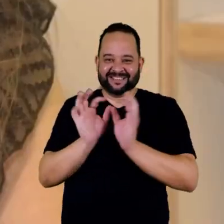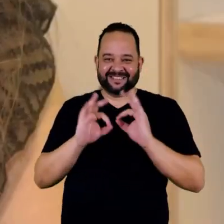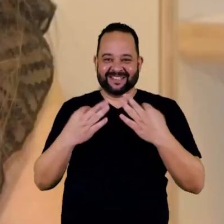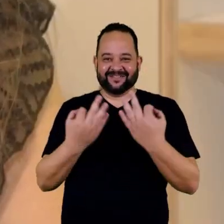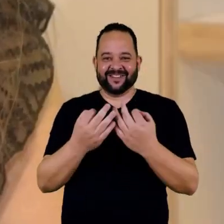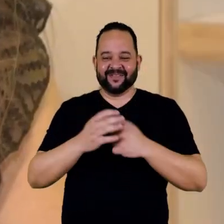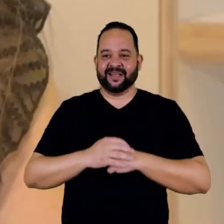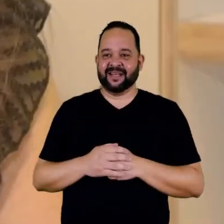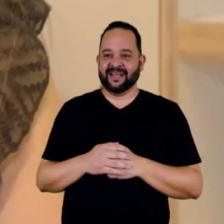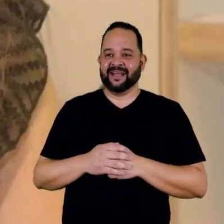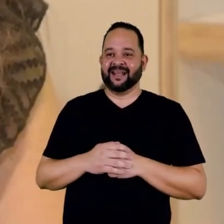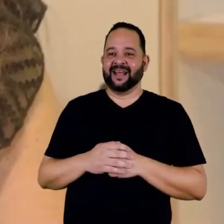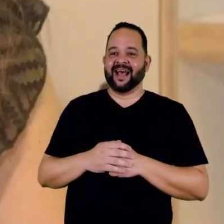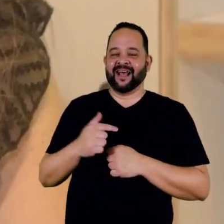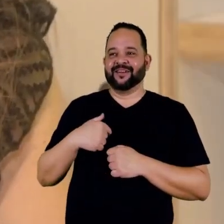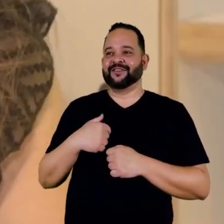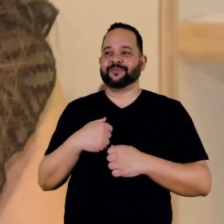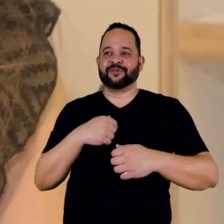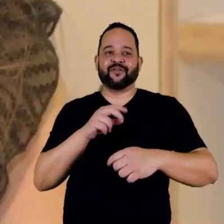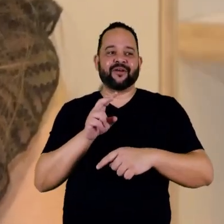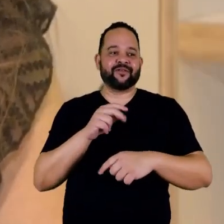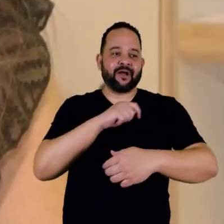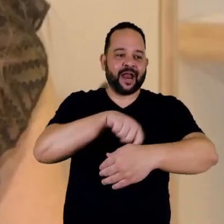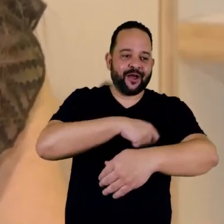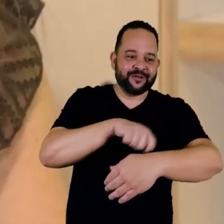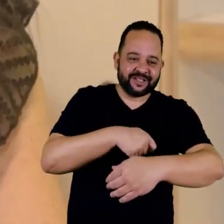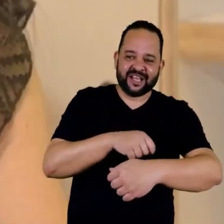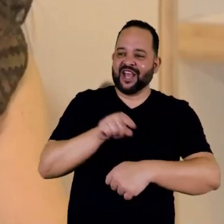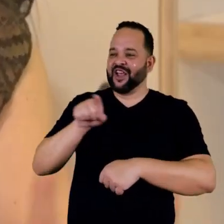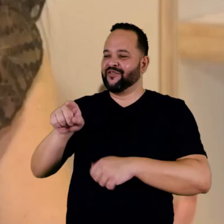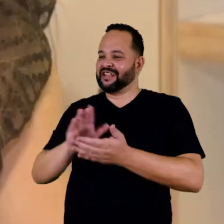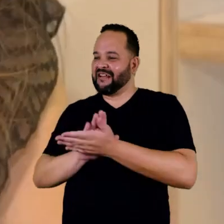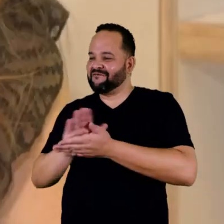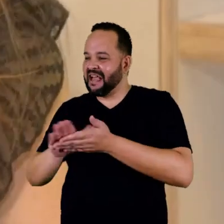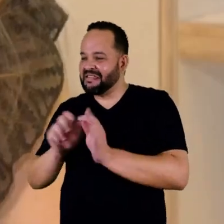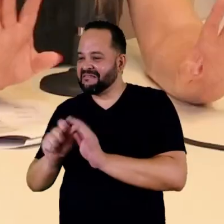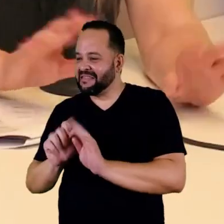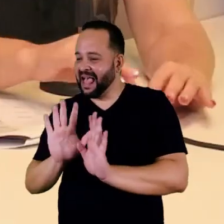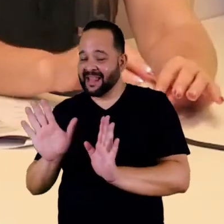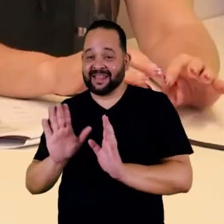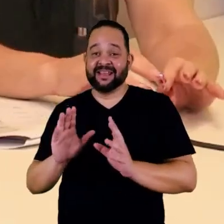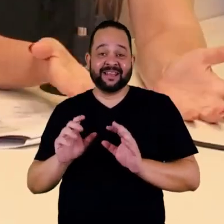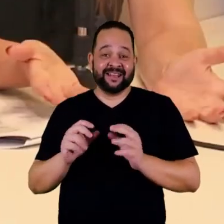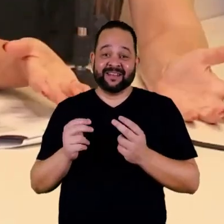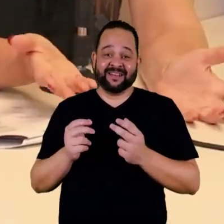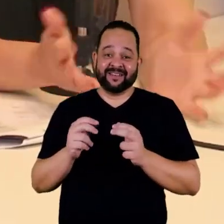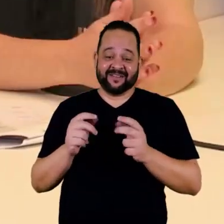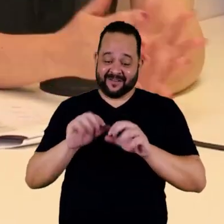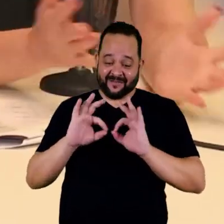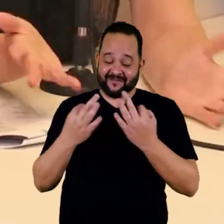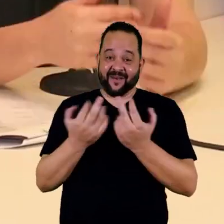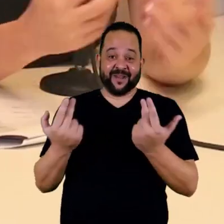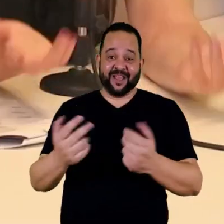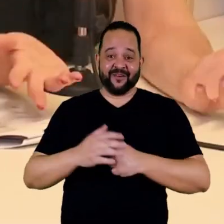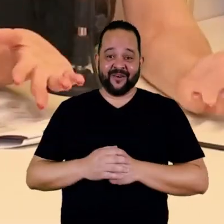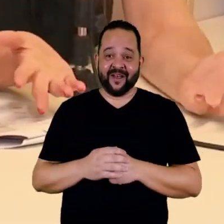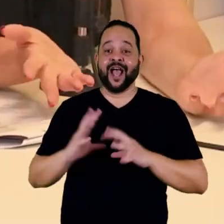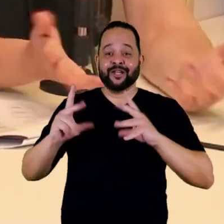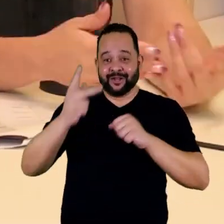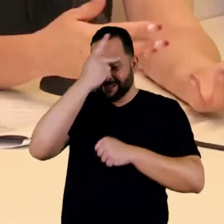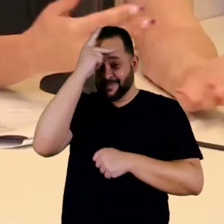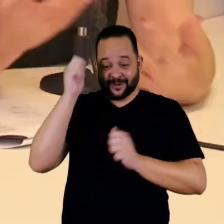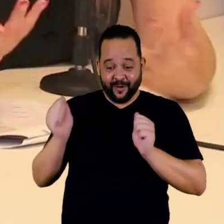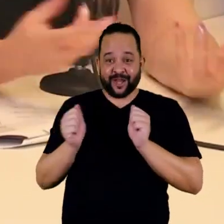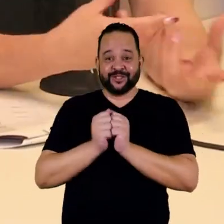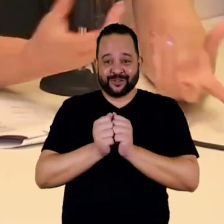família cada um fica lá um fica mais na cozinha que o outro né Essas brig bom gente família tudo igual não muda nada como que faz todo mundo acaba indo